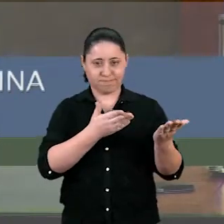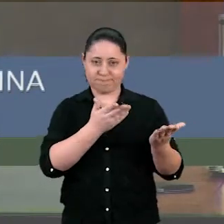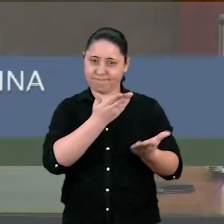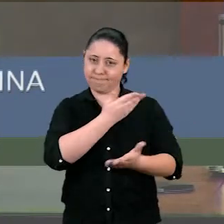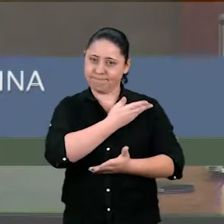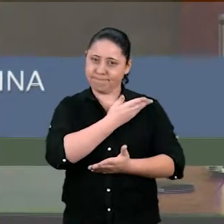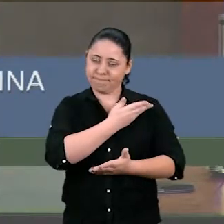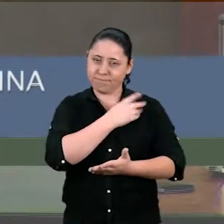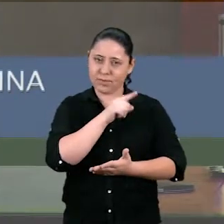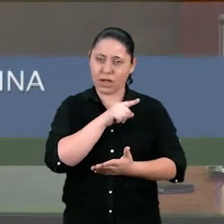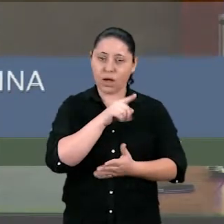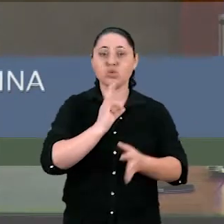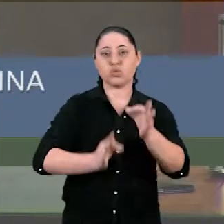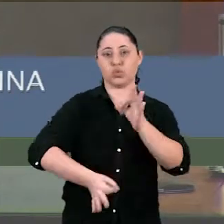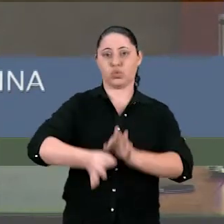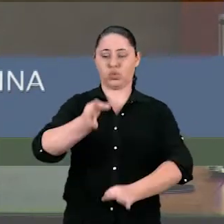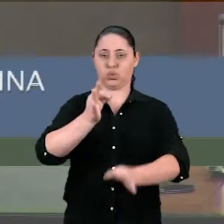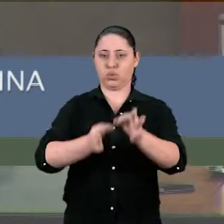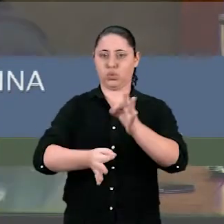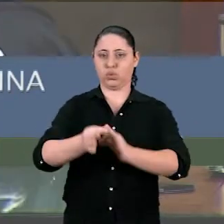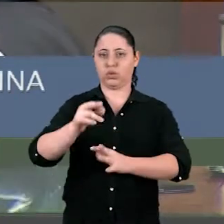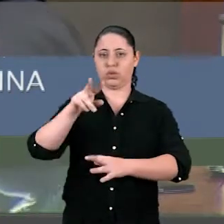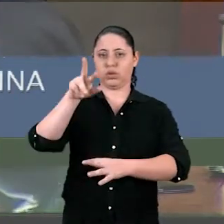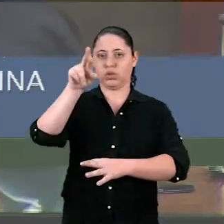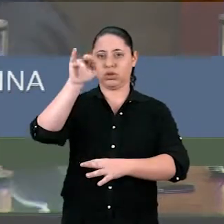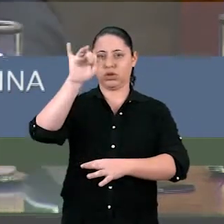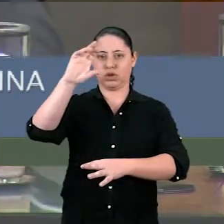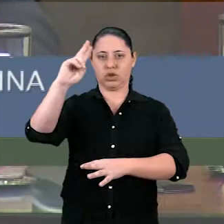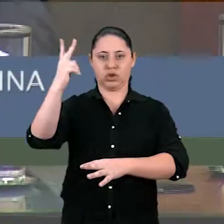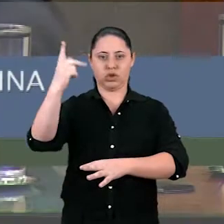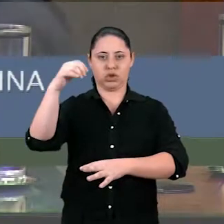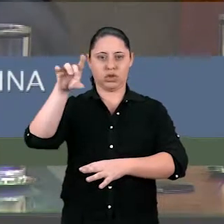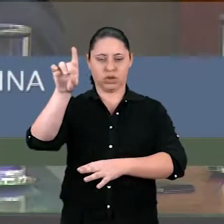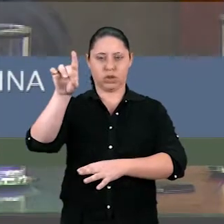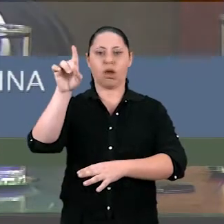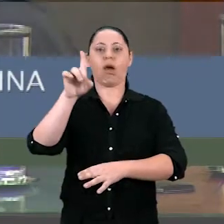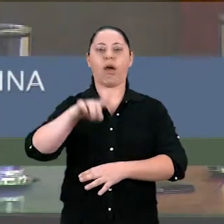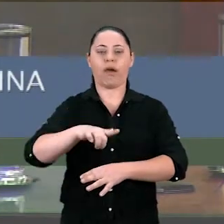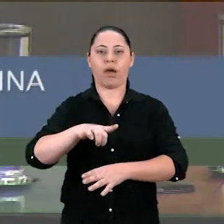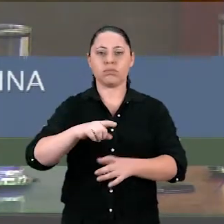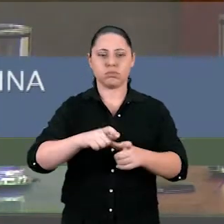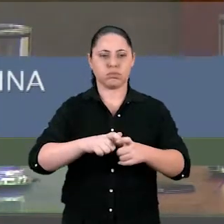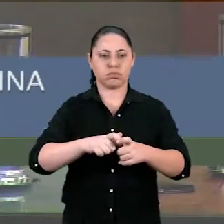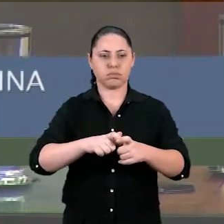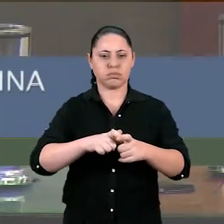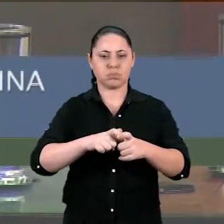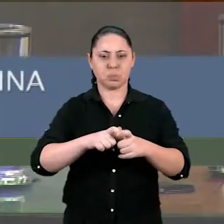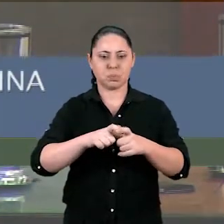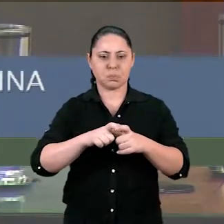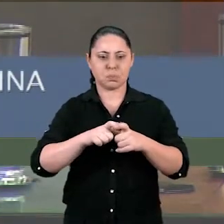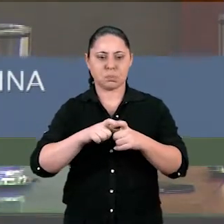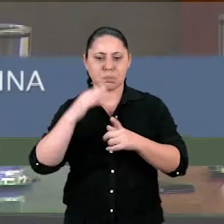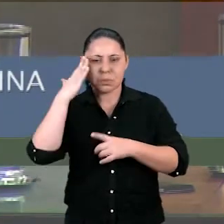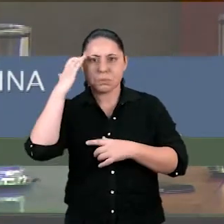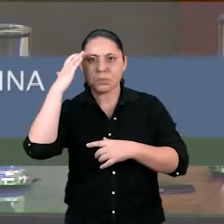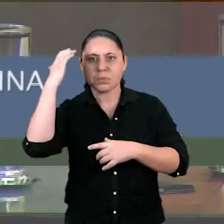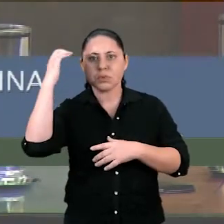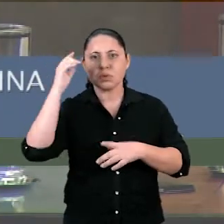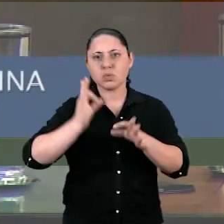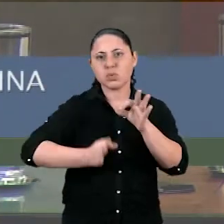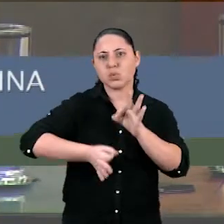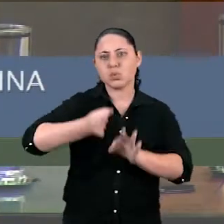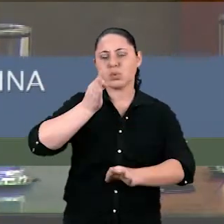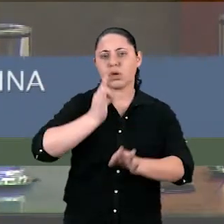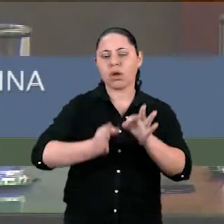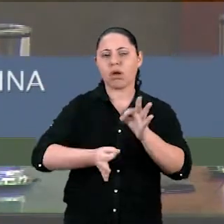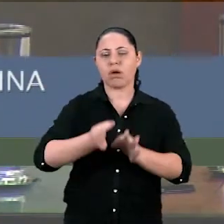nosso querido juiz Richard, que tem sido, além de um grande, como eu já disse, um grande magistrado na